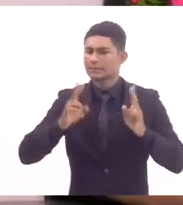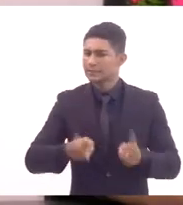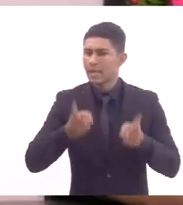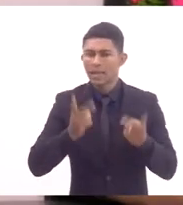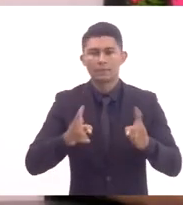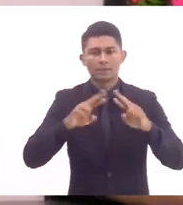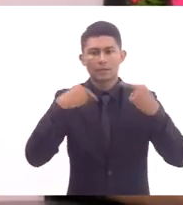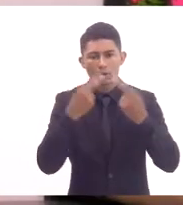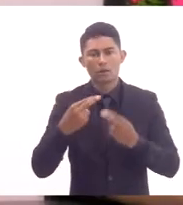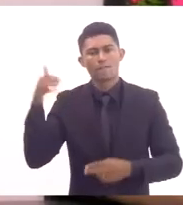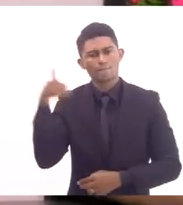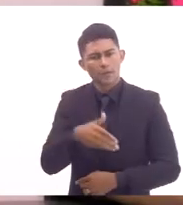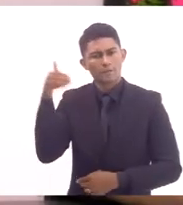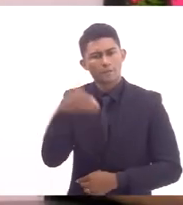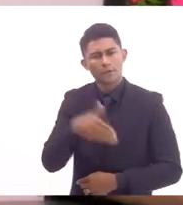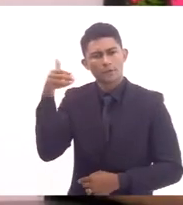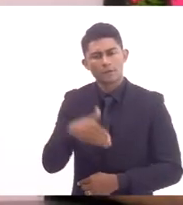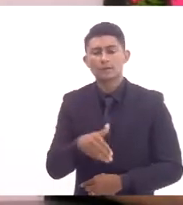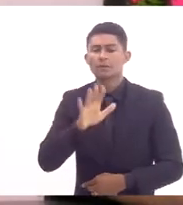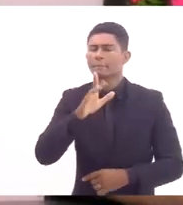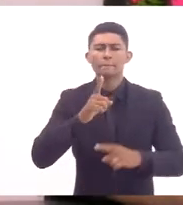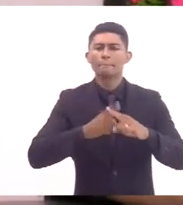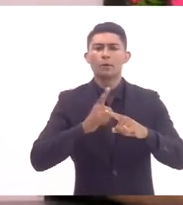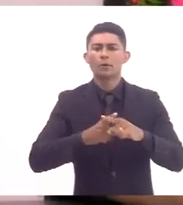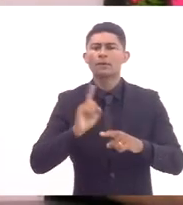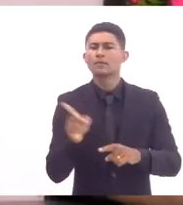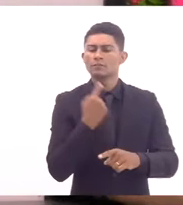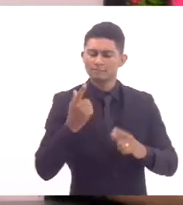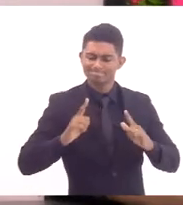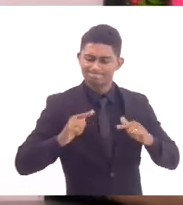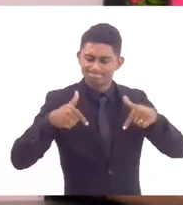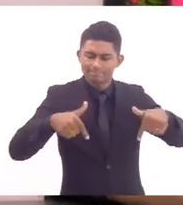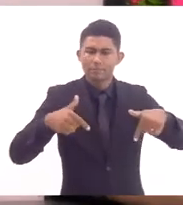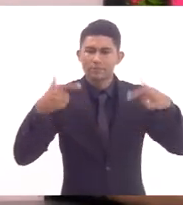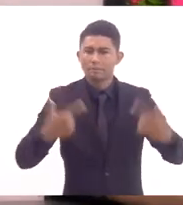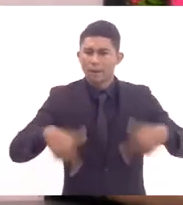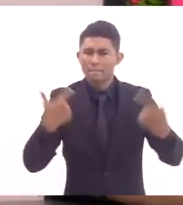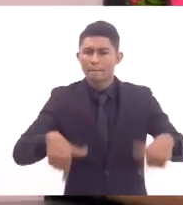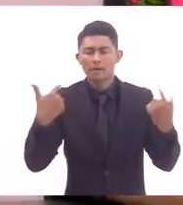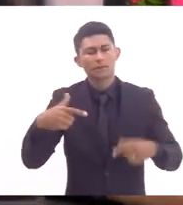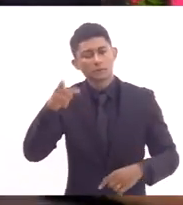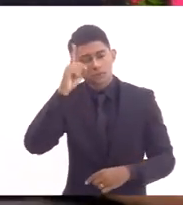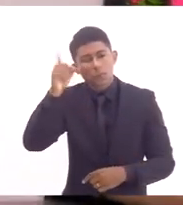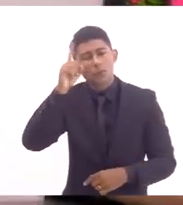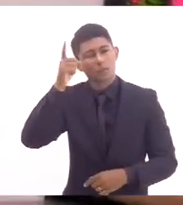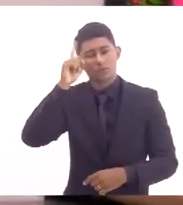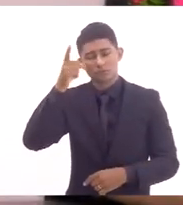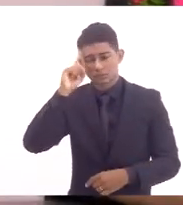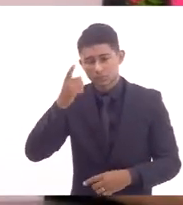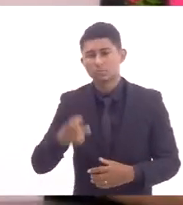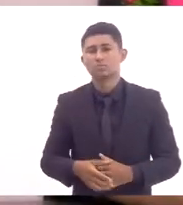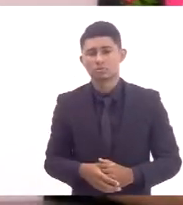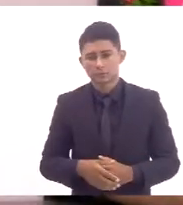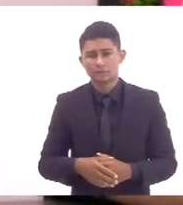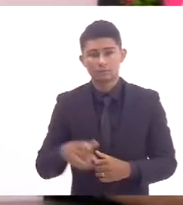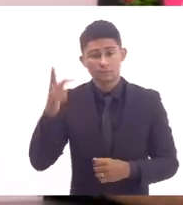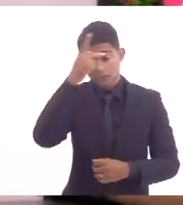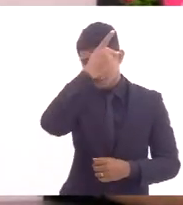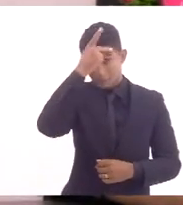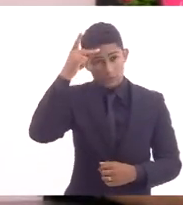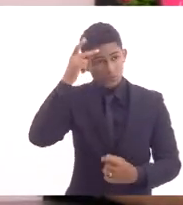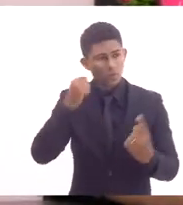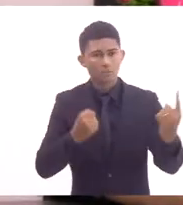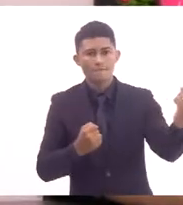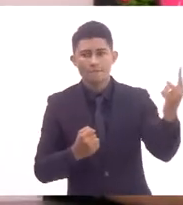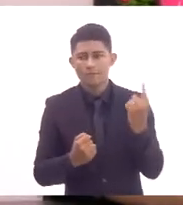mas acho que muito por conta da nossa atuação que a gente recebe cotidianamente é pessoas que